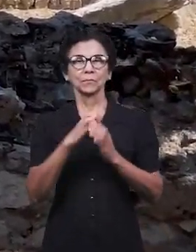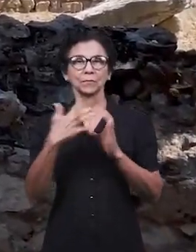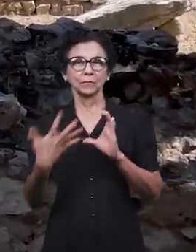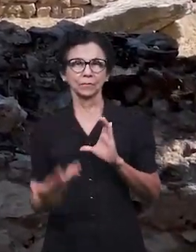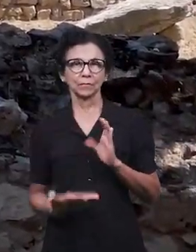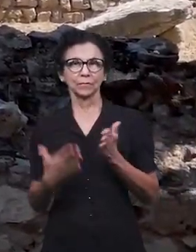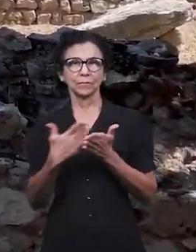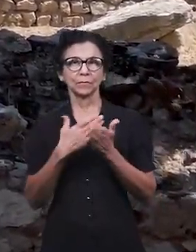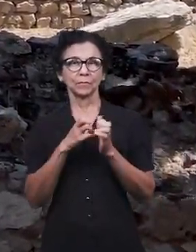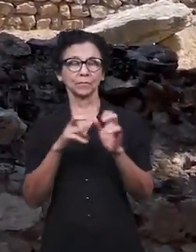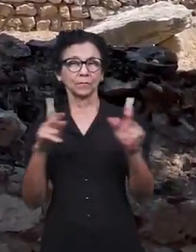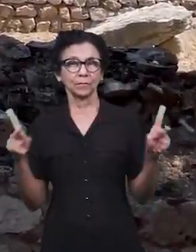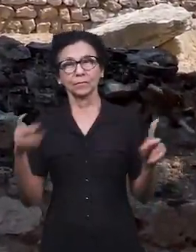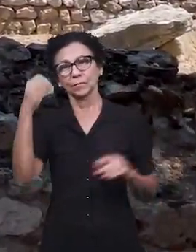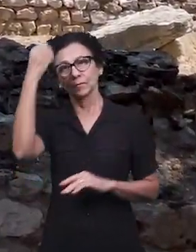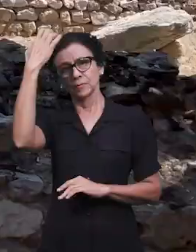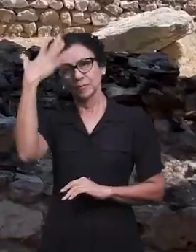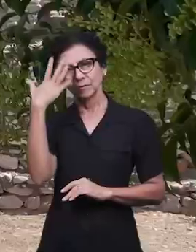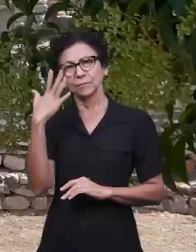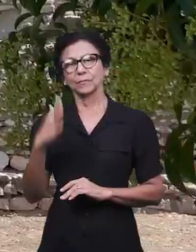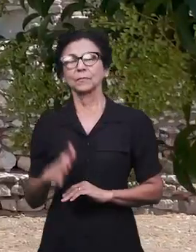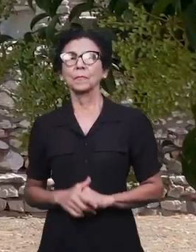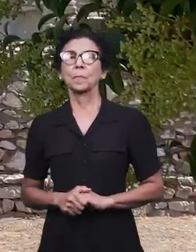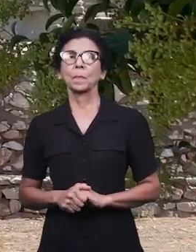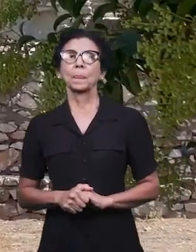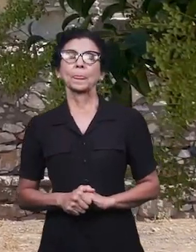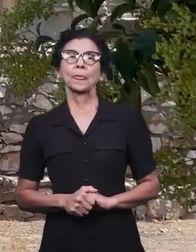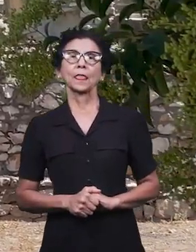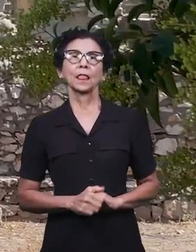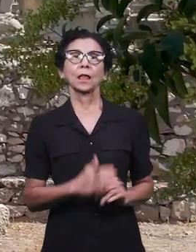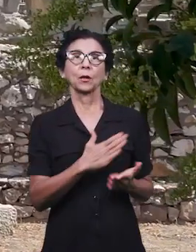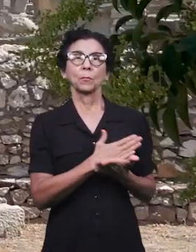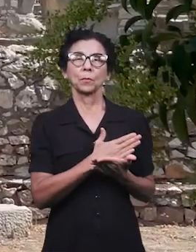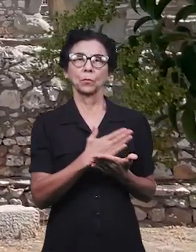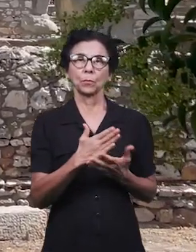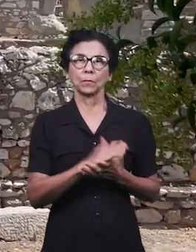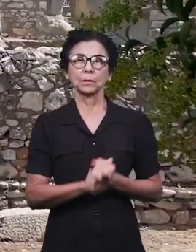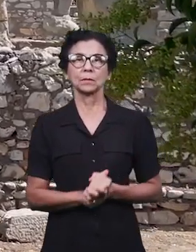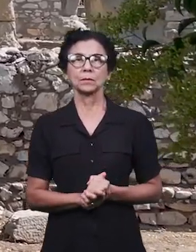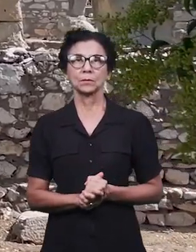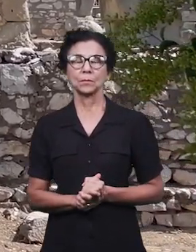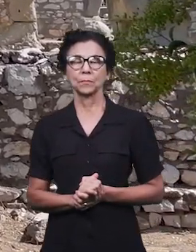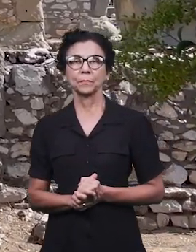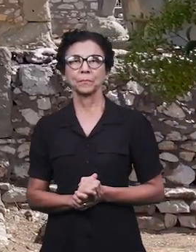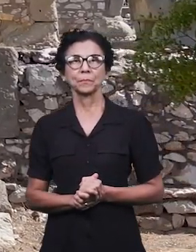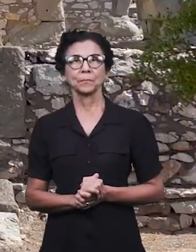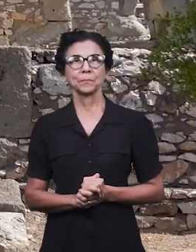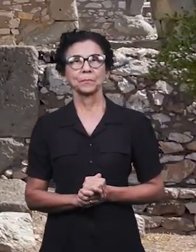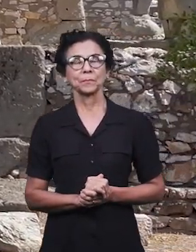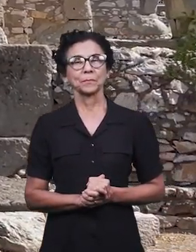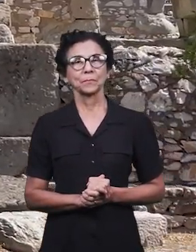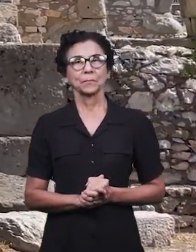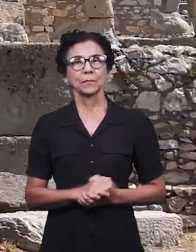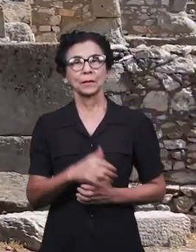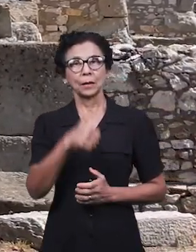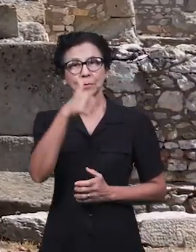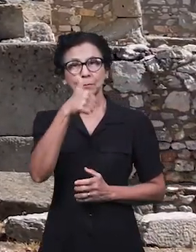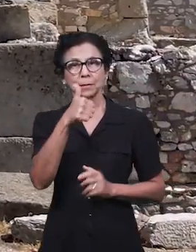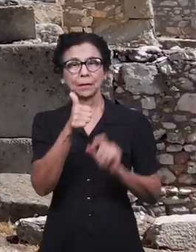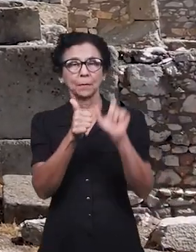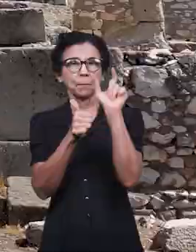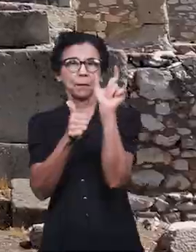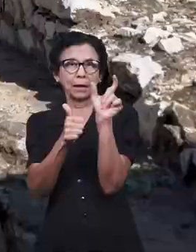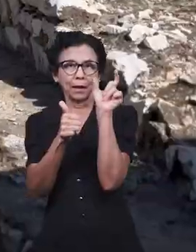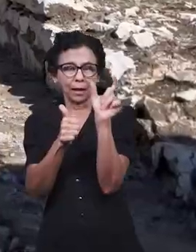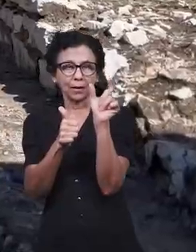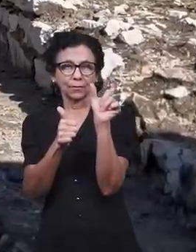primeira palavra escrita no livro é exatamente a palavra revelação. Porque, na verdade, como o pastor